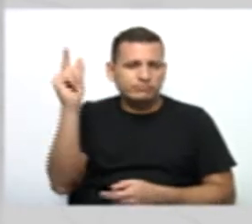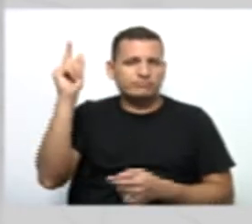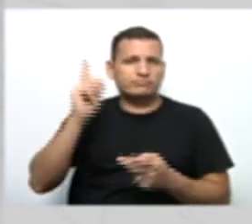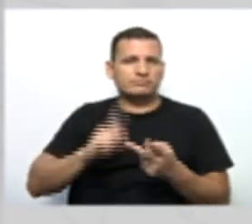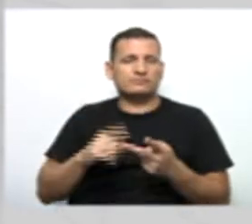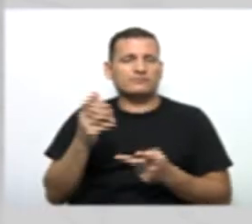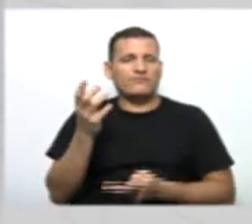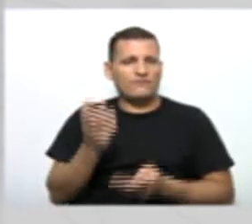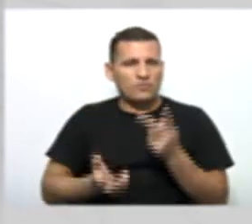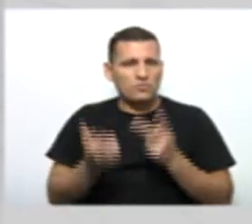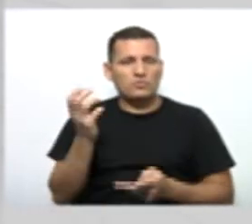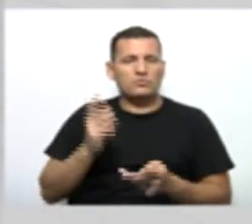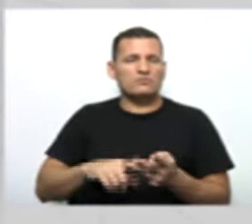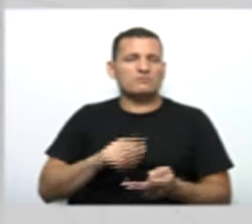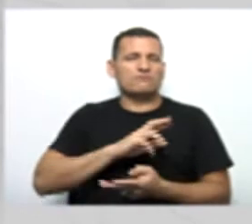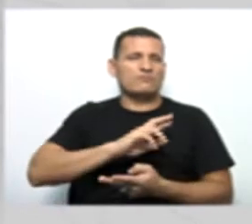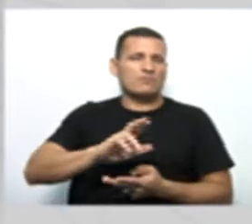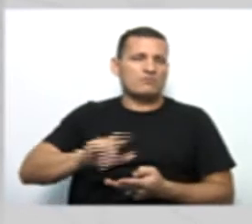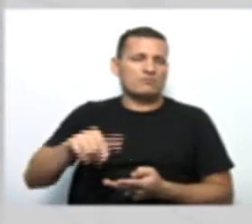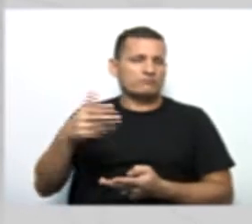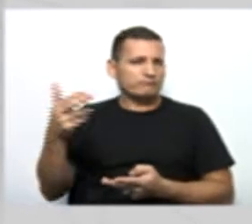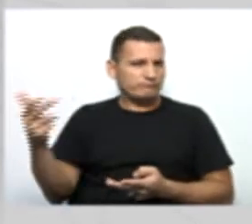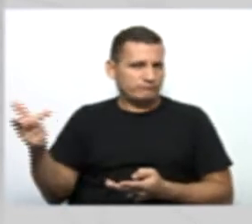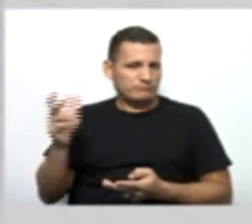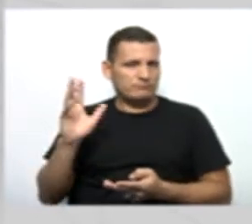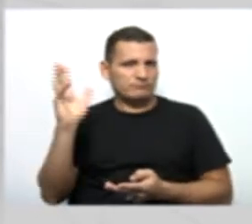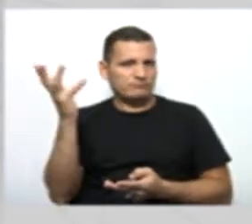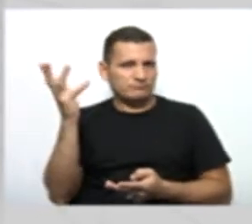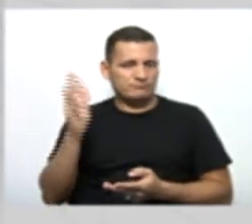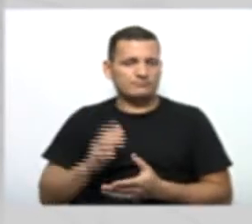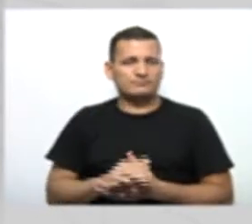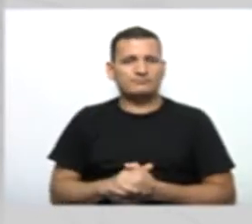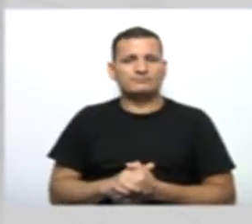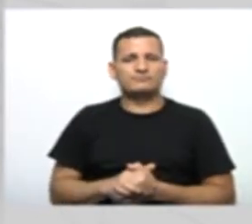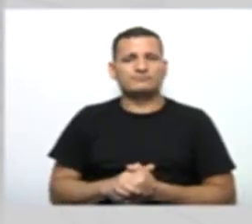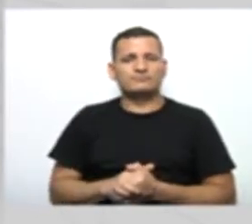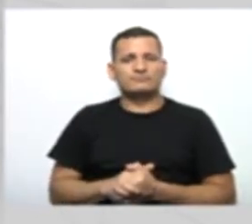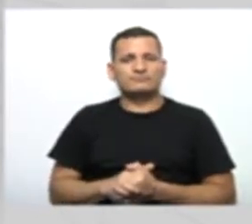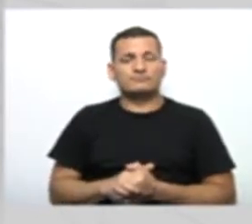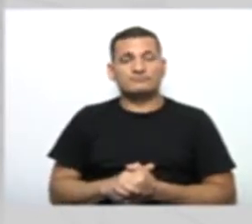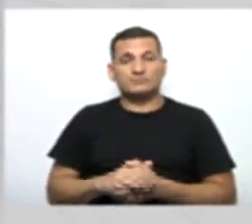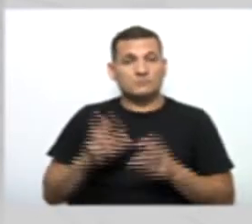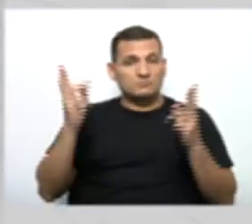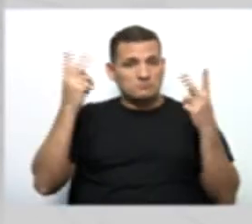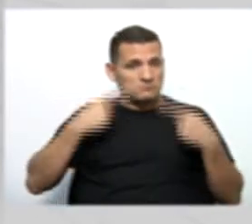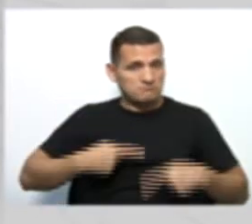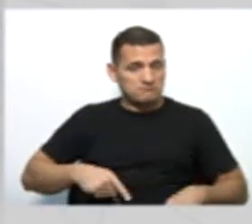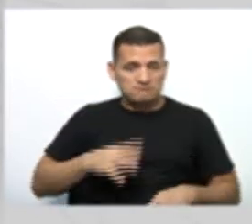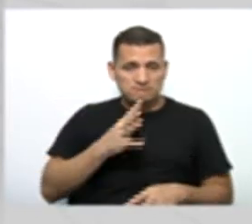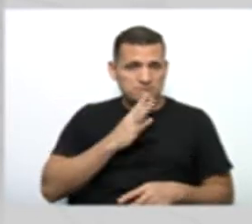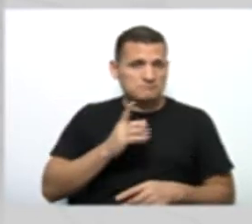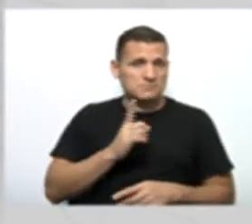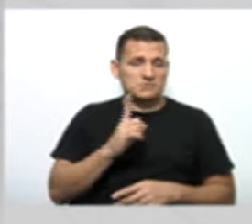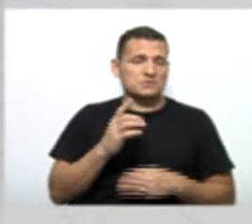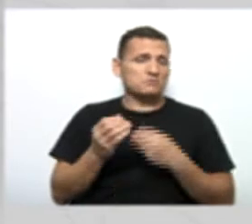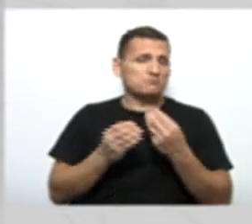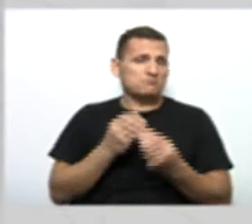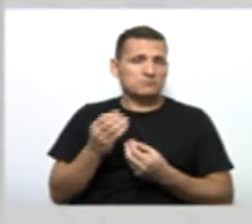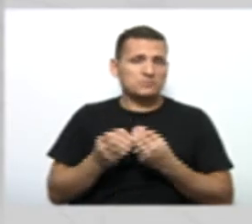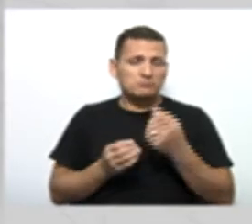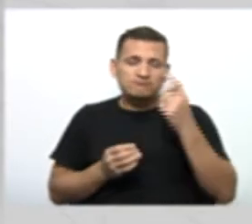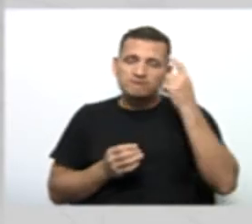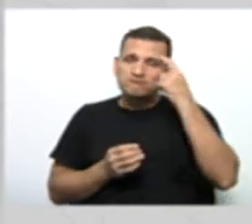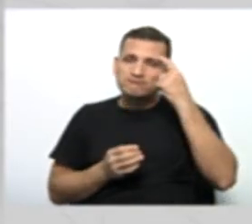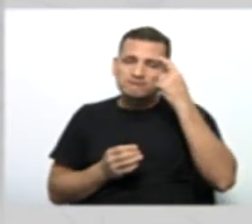fogo, tinha medo de vários outros fenômenos. O homem não conhecia como eles aconteciam, o homem não tinha nenhuma ideia